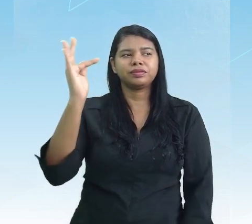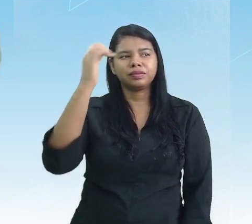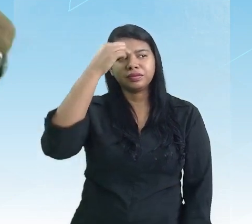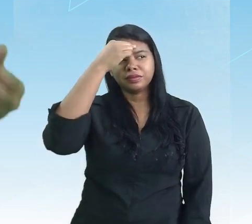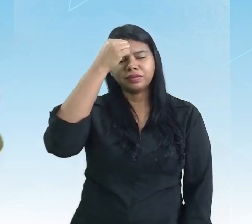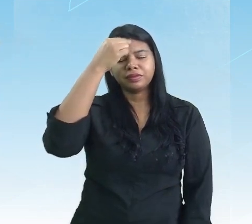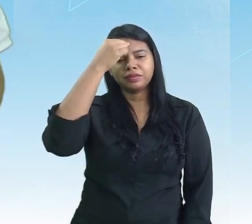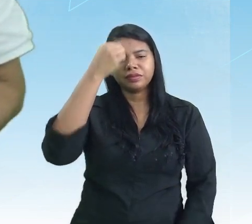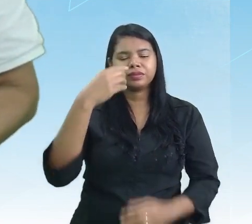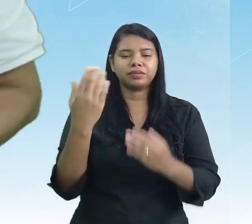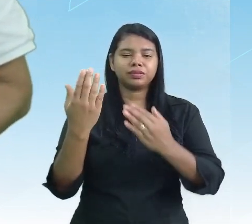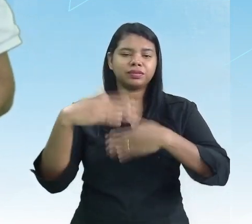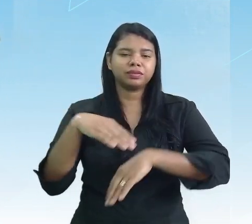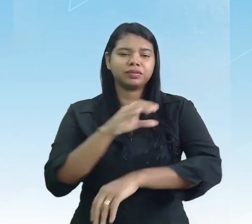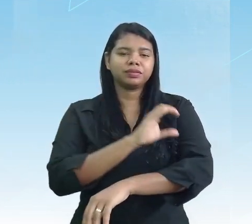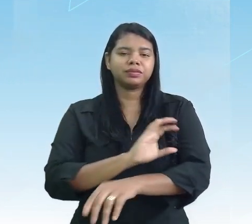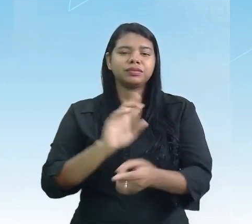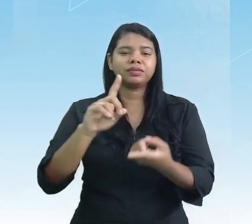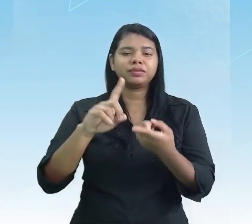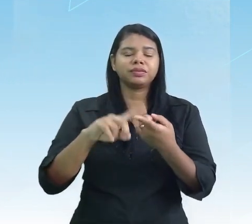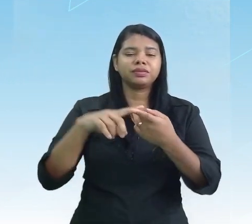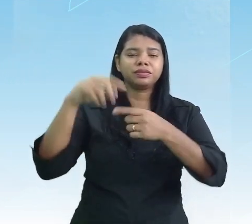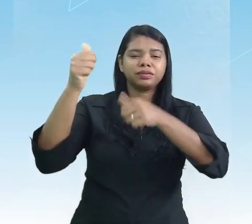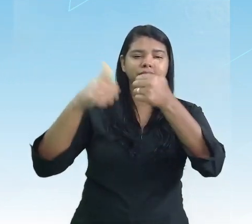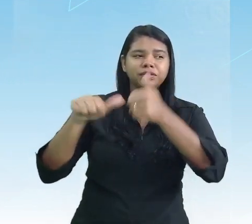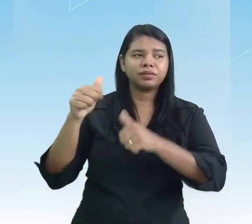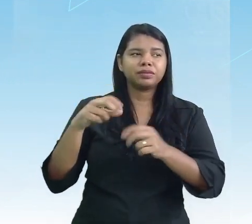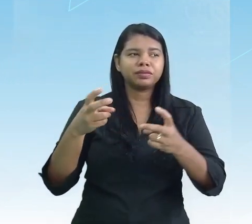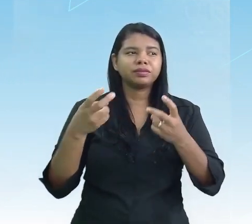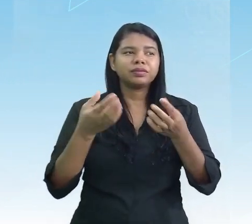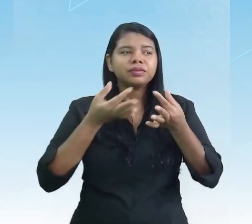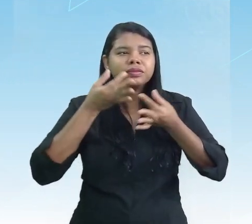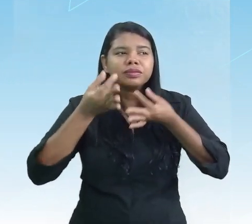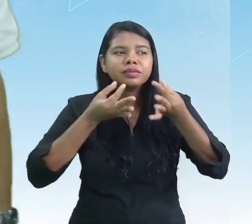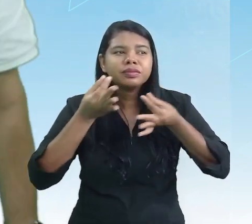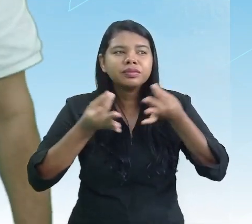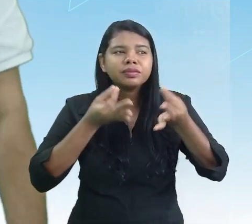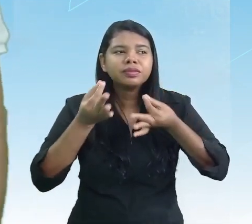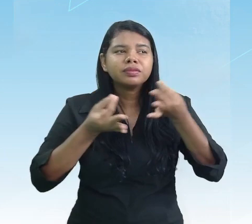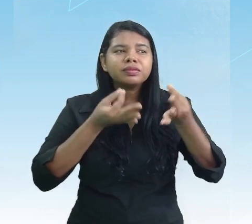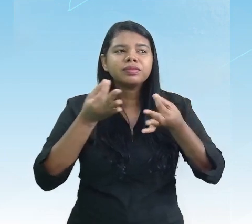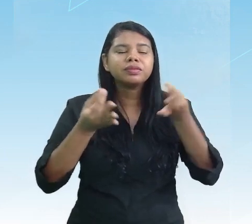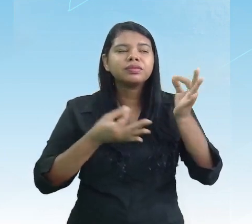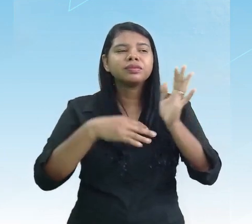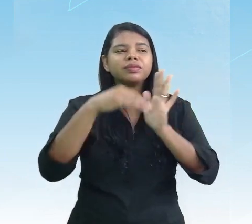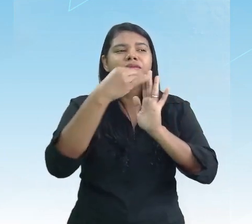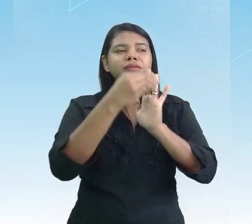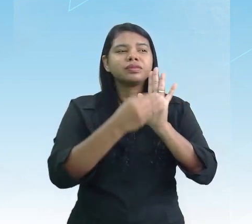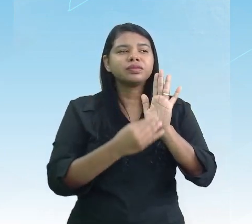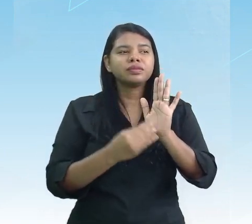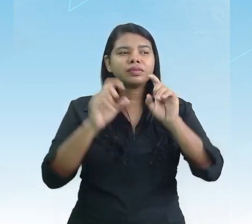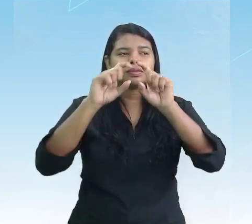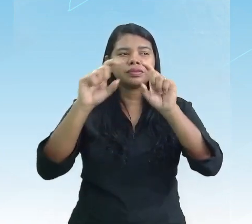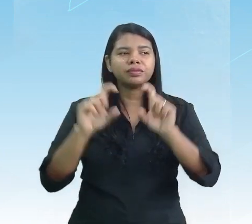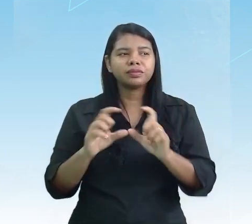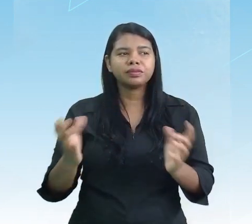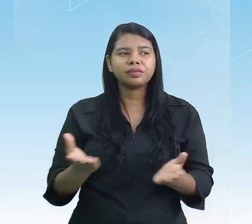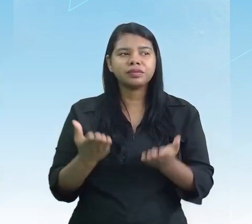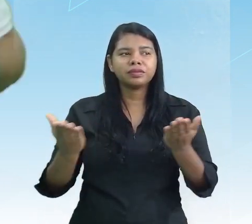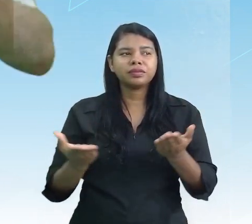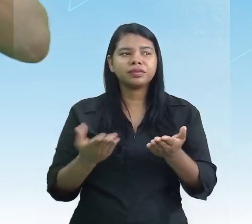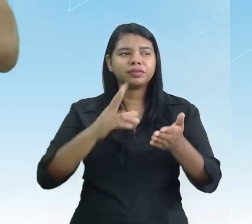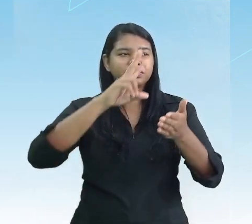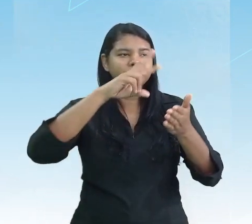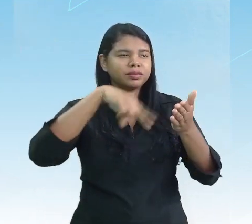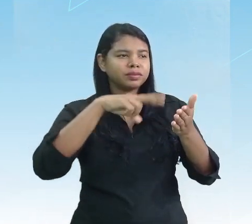vestibular, concurso. Então, observar ter argumento para convencer o seu